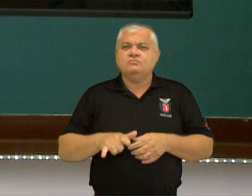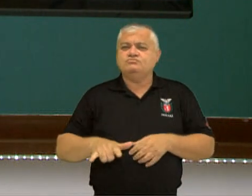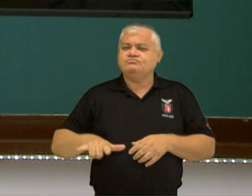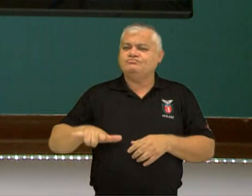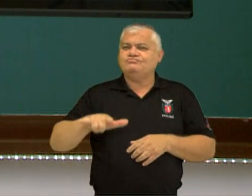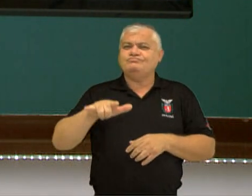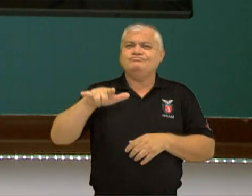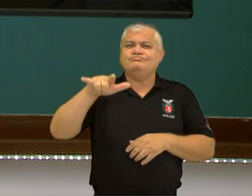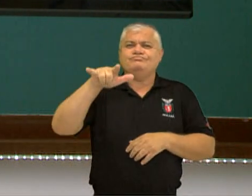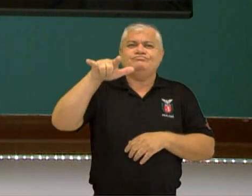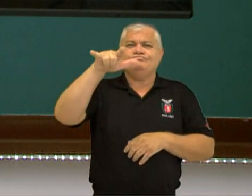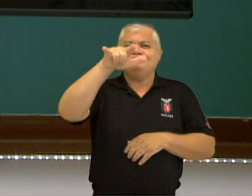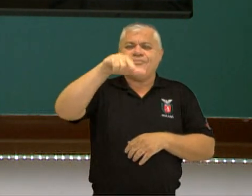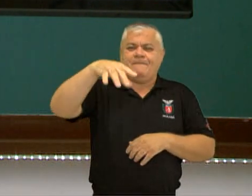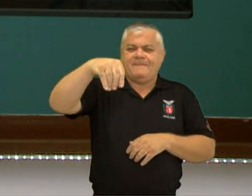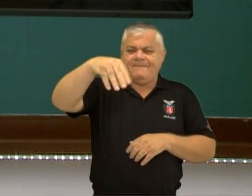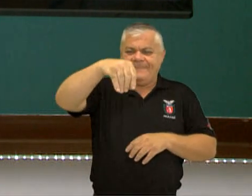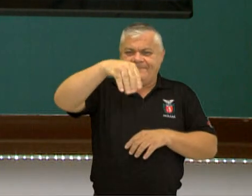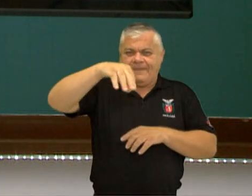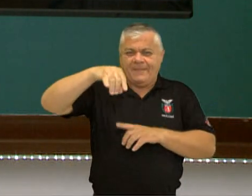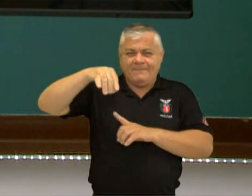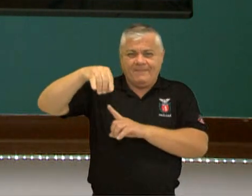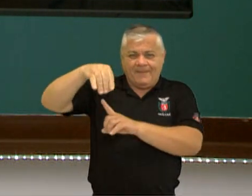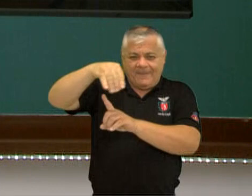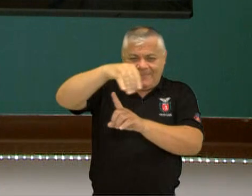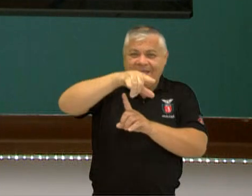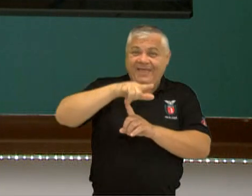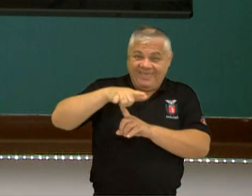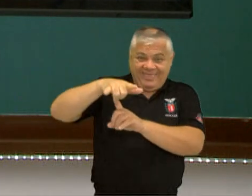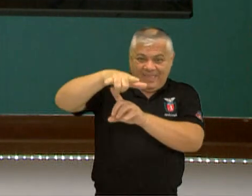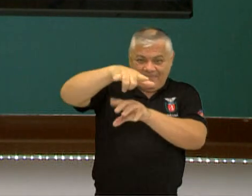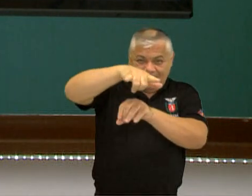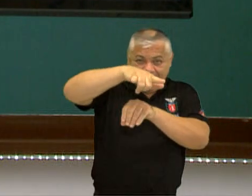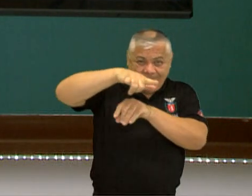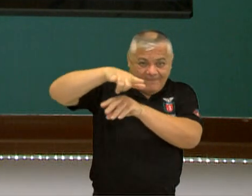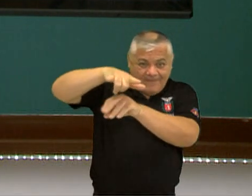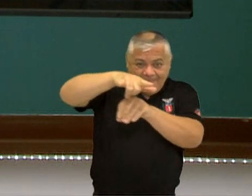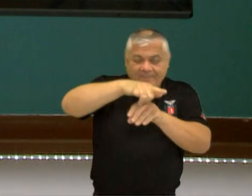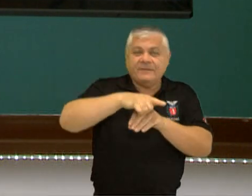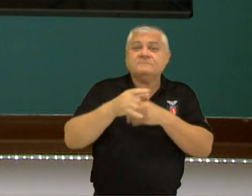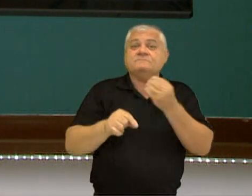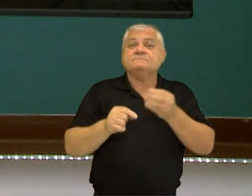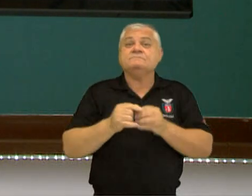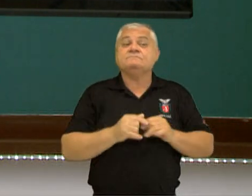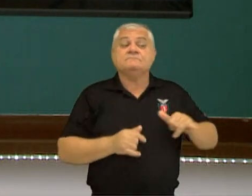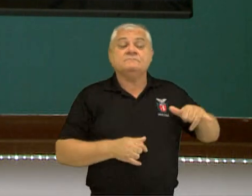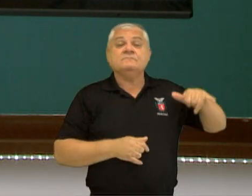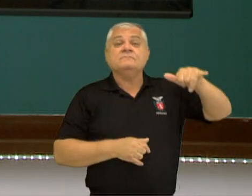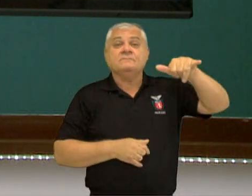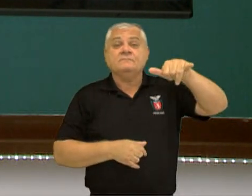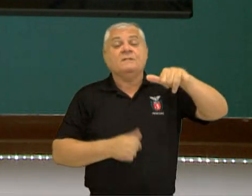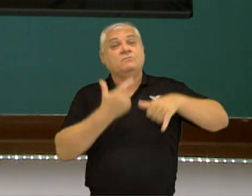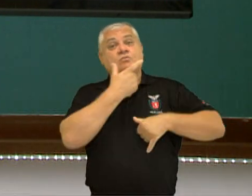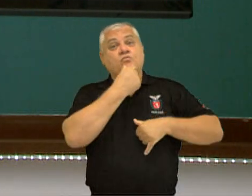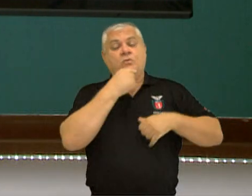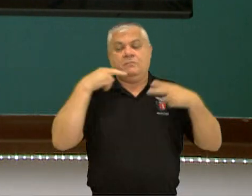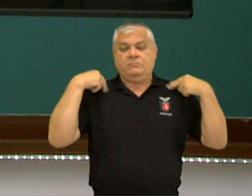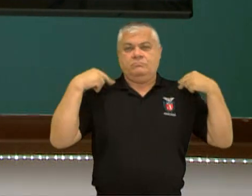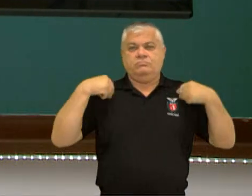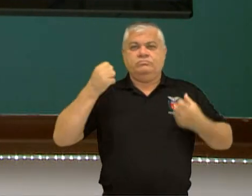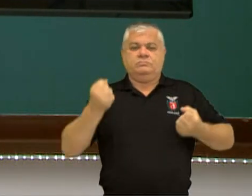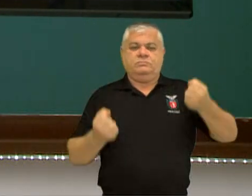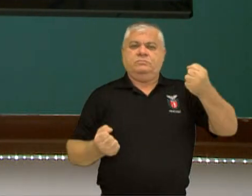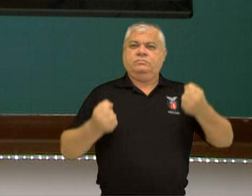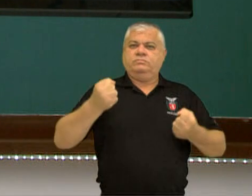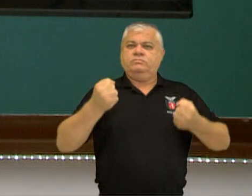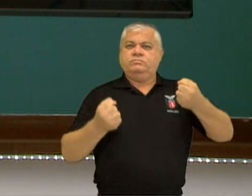e aí você vai coletando as imagens e vai operando. Quando você está utilizando um avião, você precisa de um piloto devidamente credenciado,